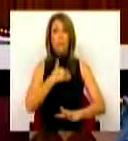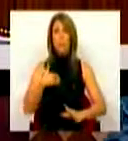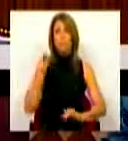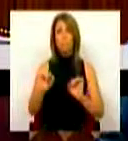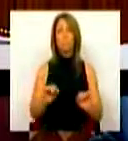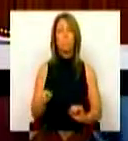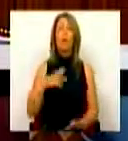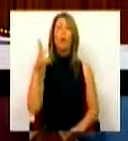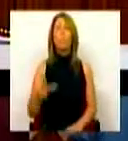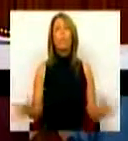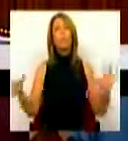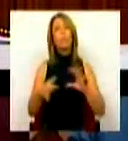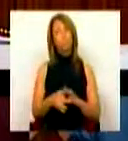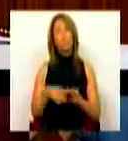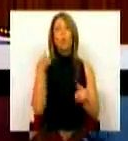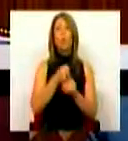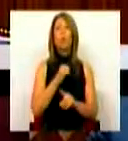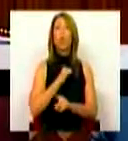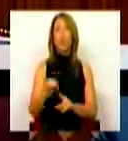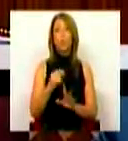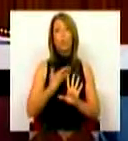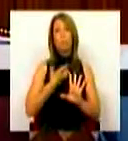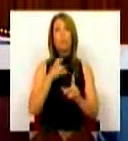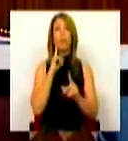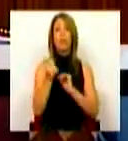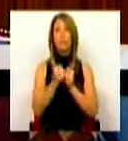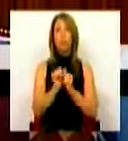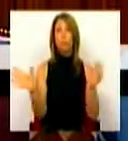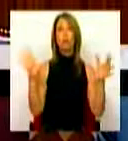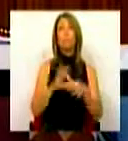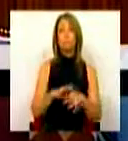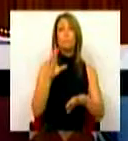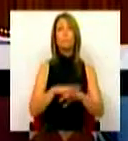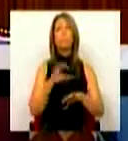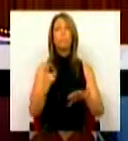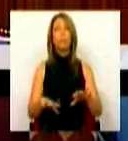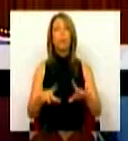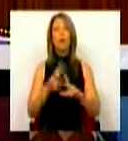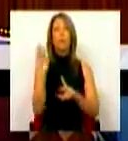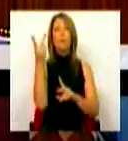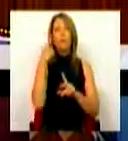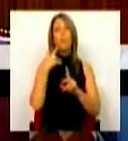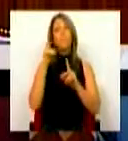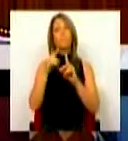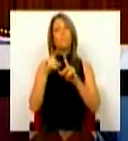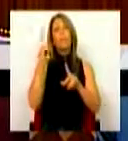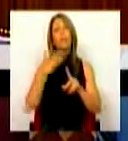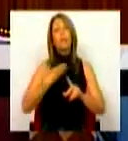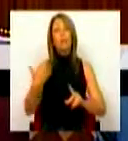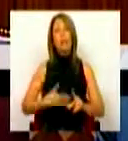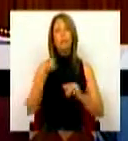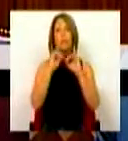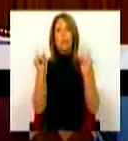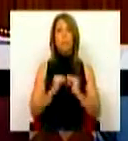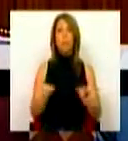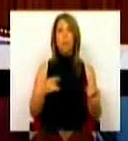encontra-se vinculado à luta contra a dopagem no desporto por via de dois instrumentos de direito internacional: a Convenção contra o Doping do Conselho da